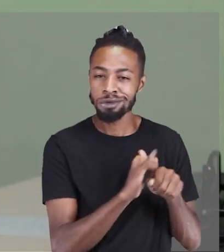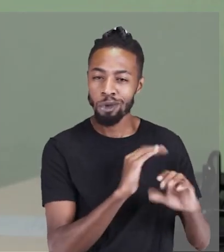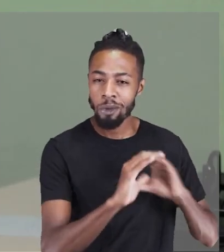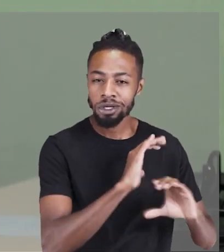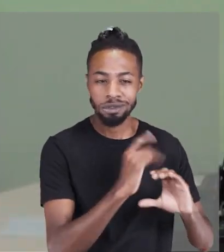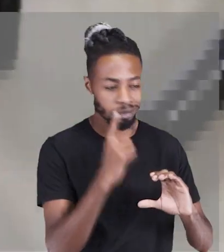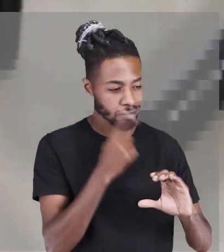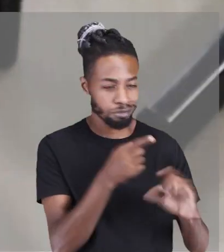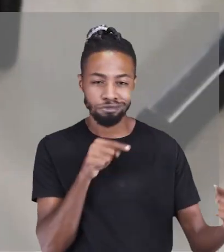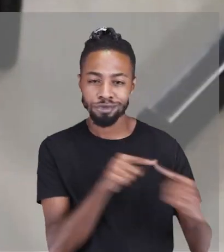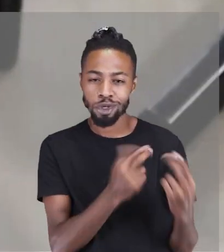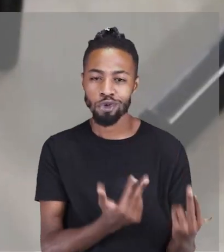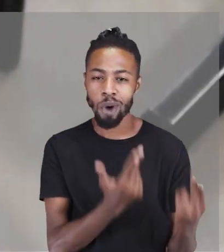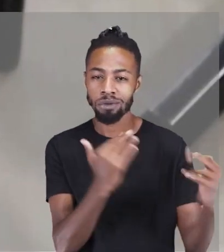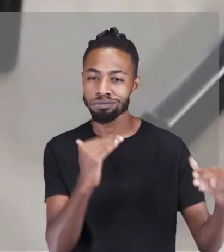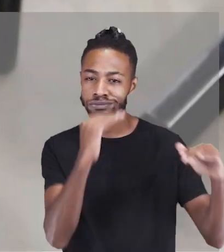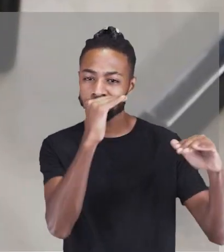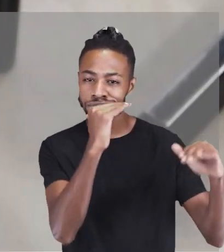numa palavra.